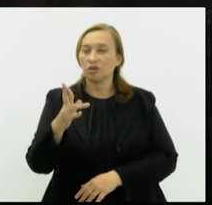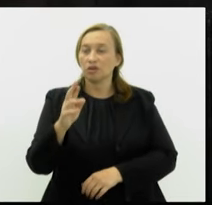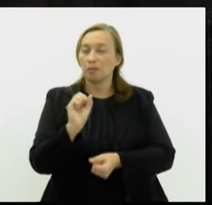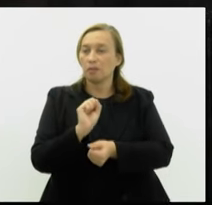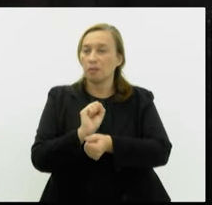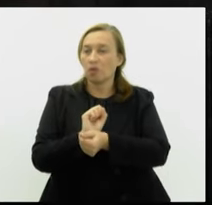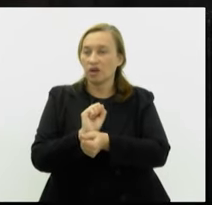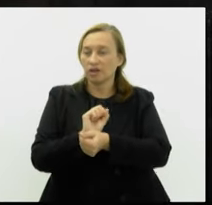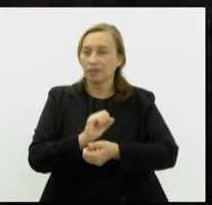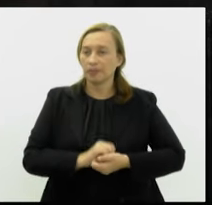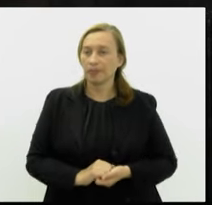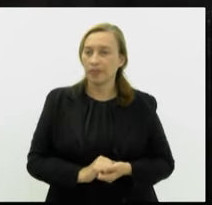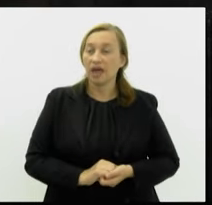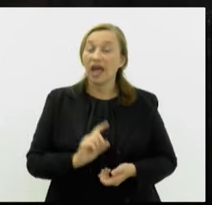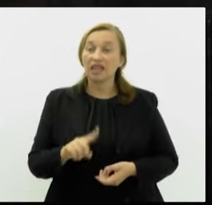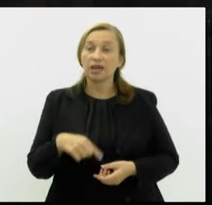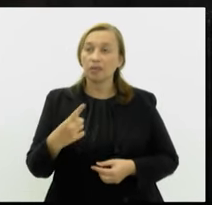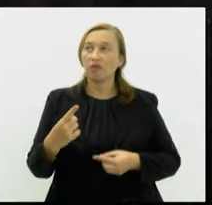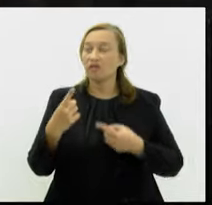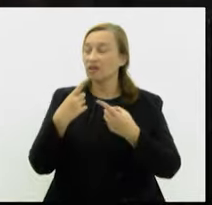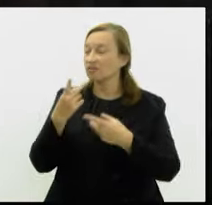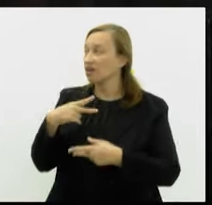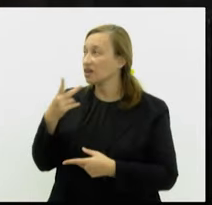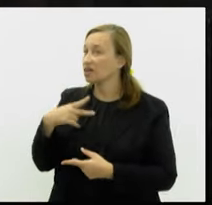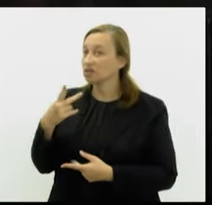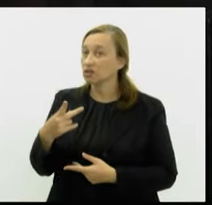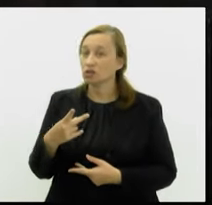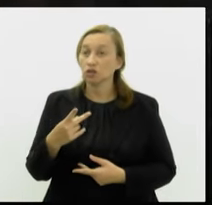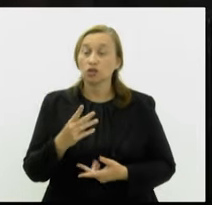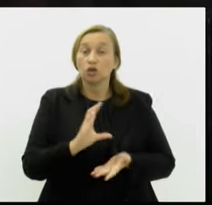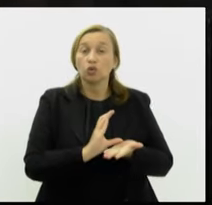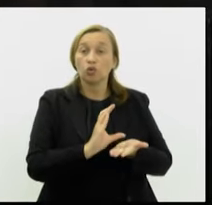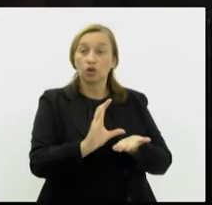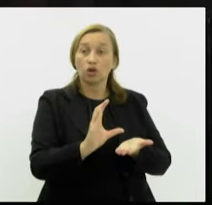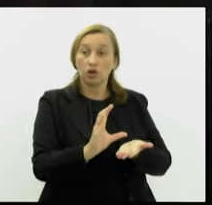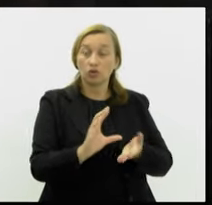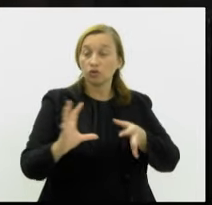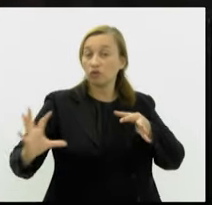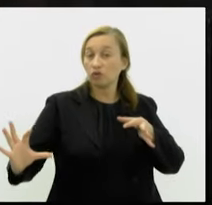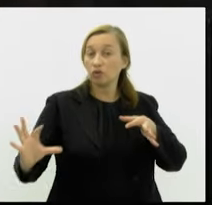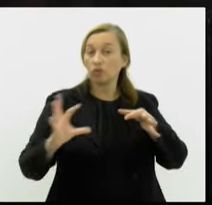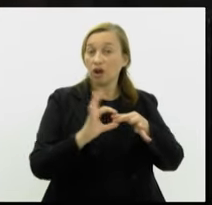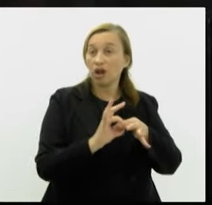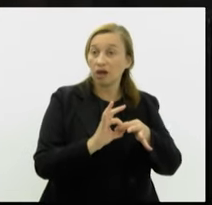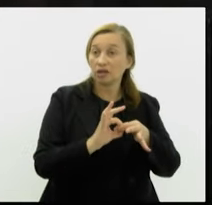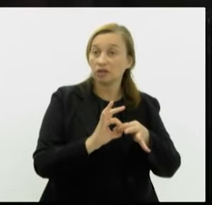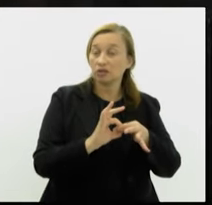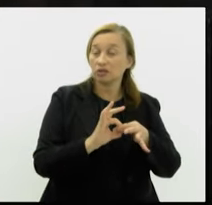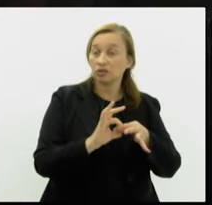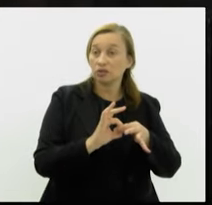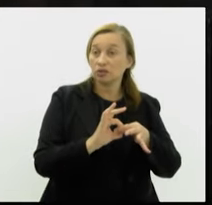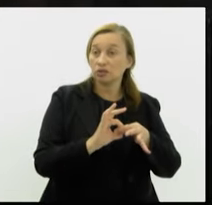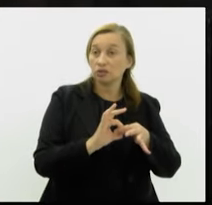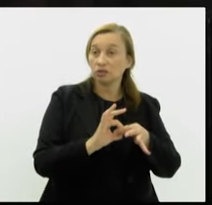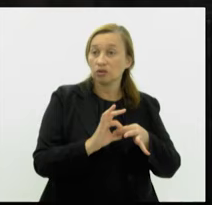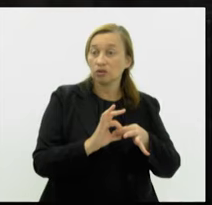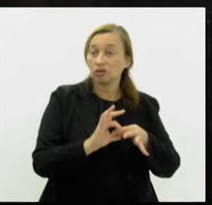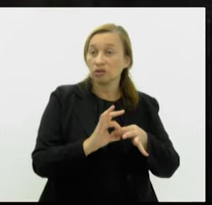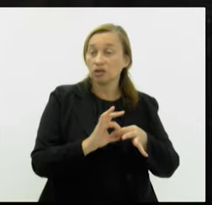depois vem aqui, faz o discurso dizendo assim, os recursos dos vinculados são um